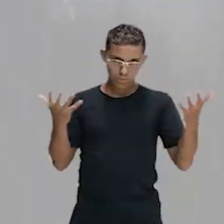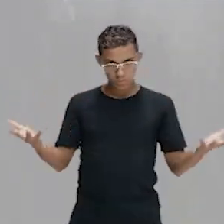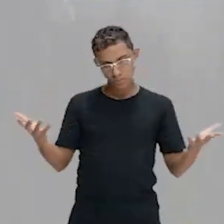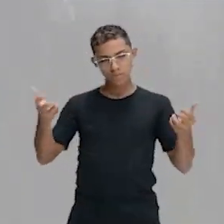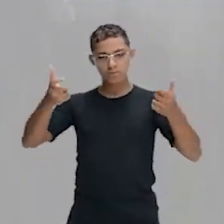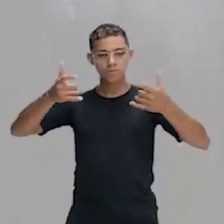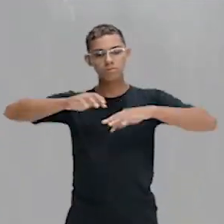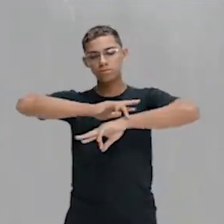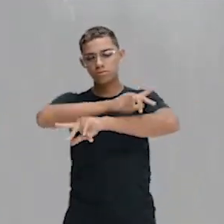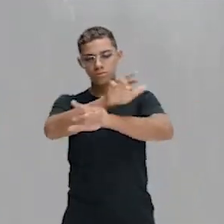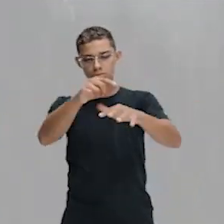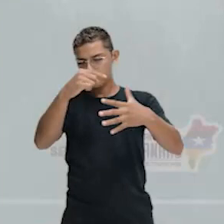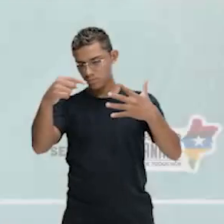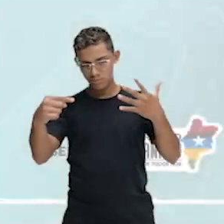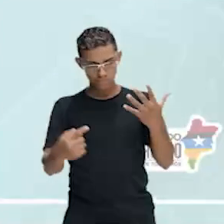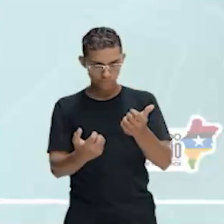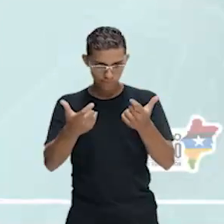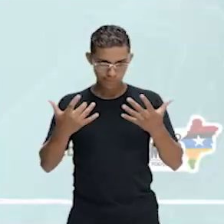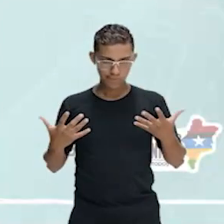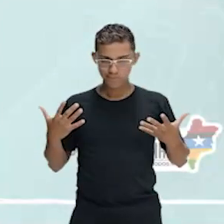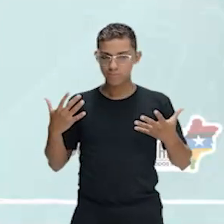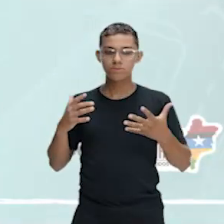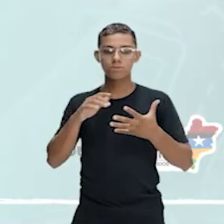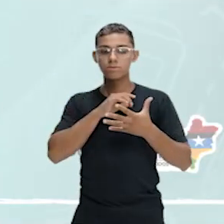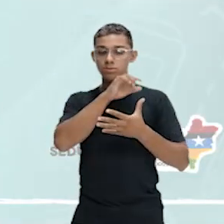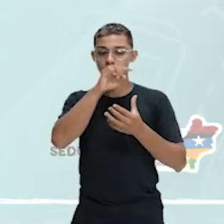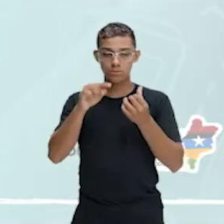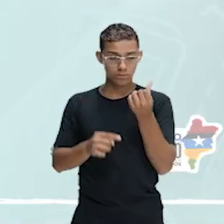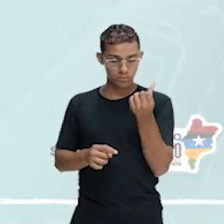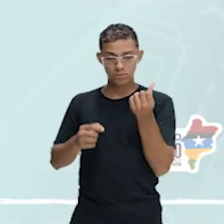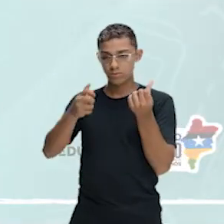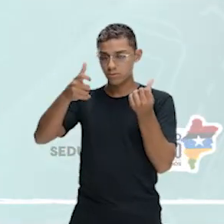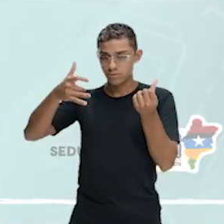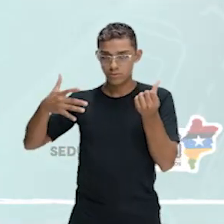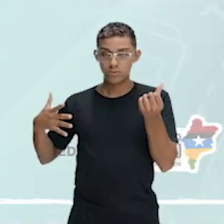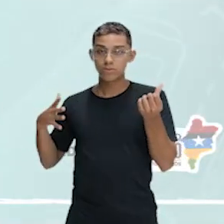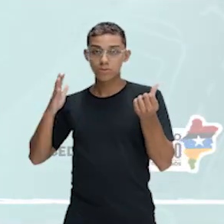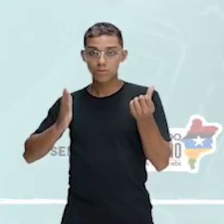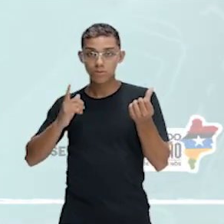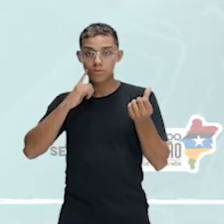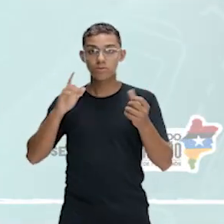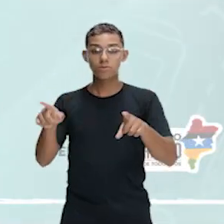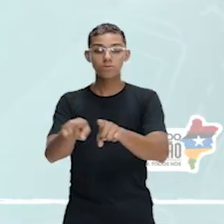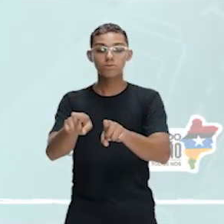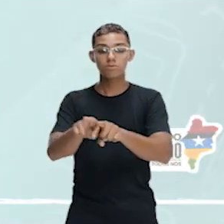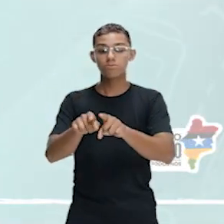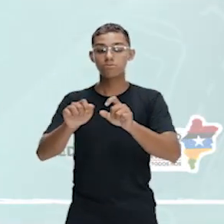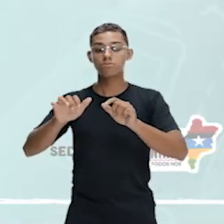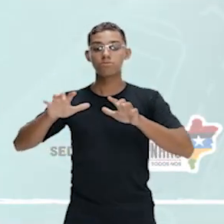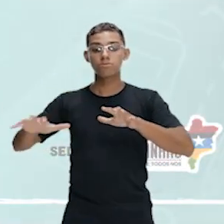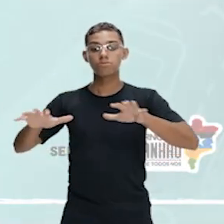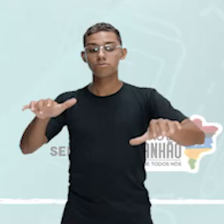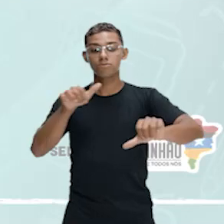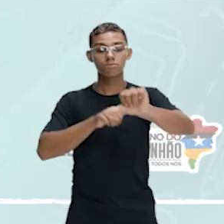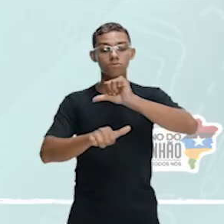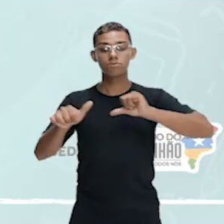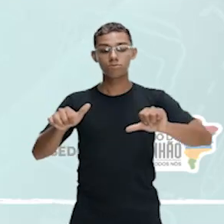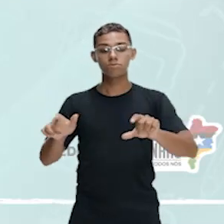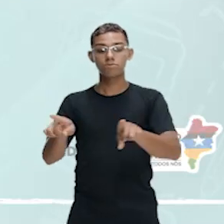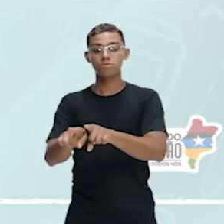ok? Então, além desses 6 domínios que eu já mencionei para vocês, existem áreas de transição